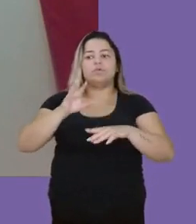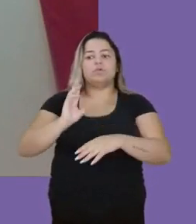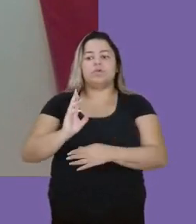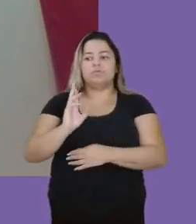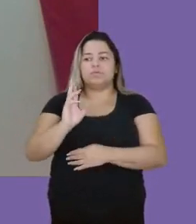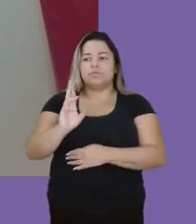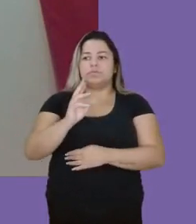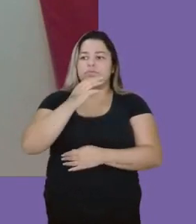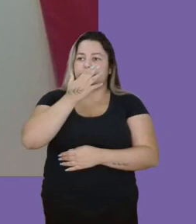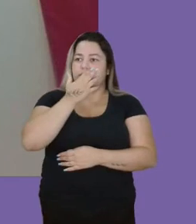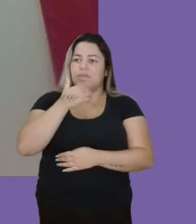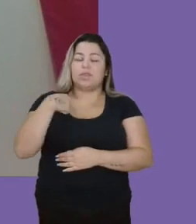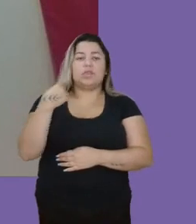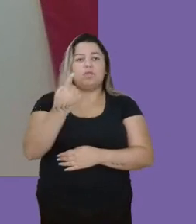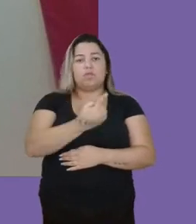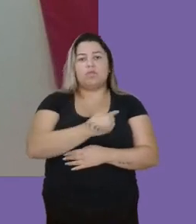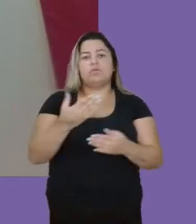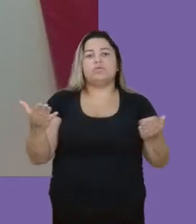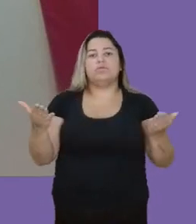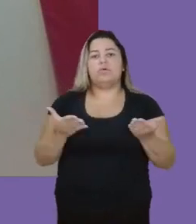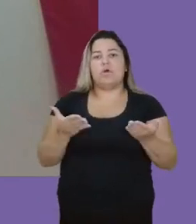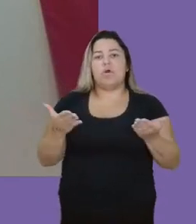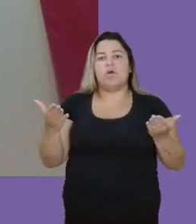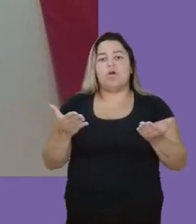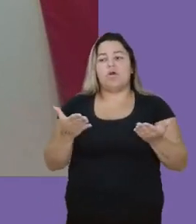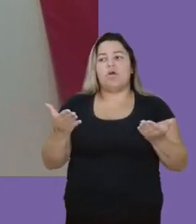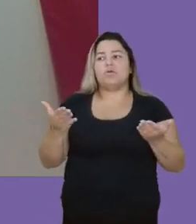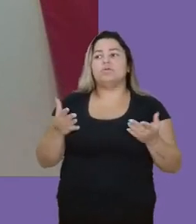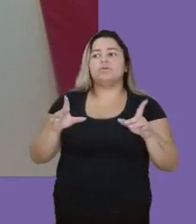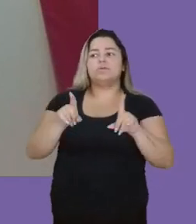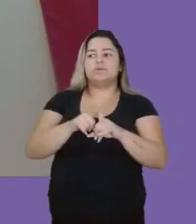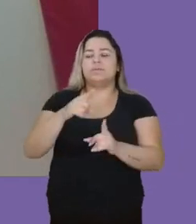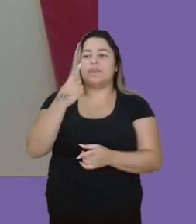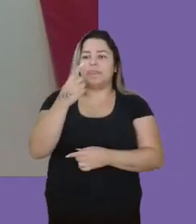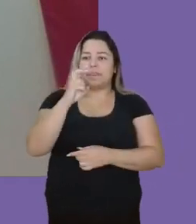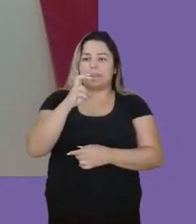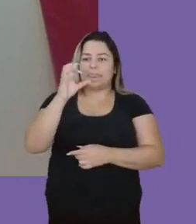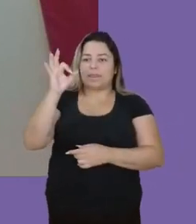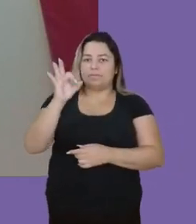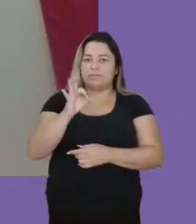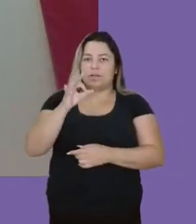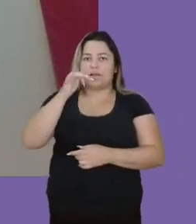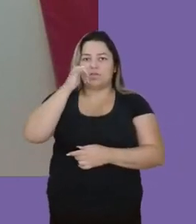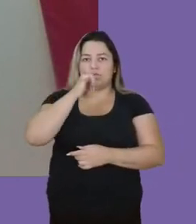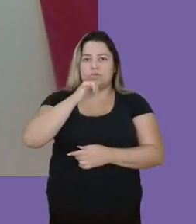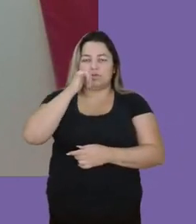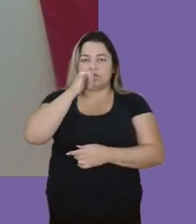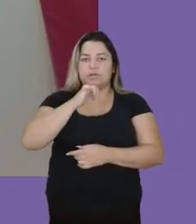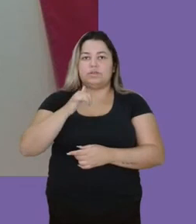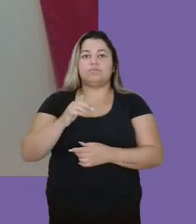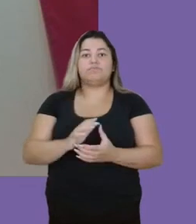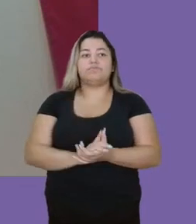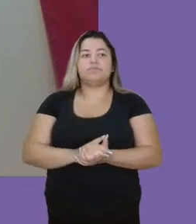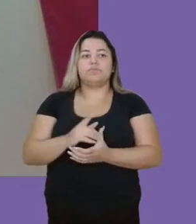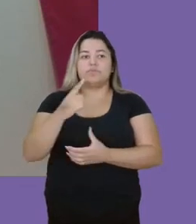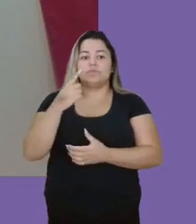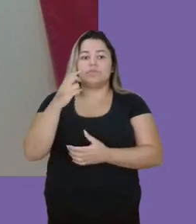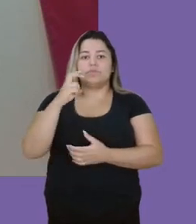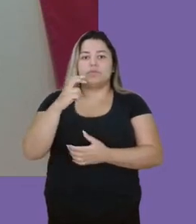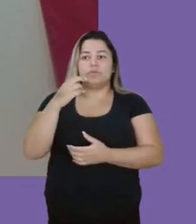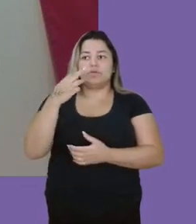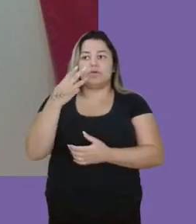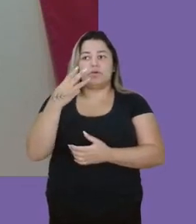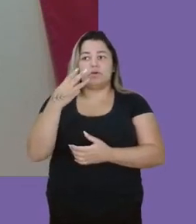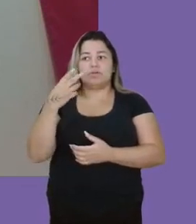Porque nós somos hoje, né, a gente só tem 15% de mulheres na Câmara Federal. De 513